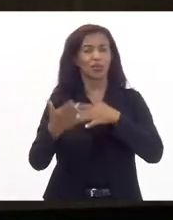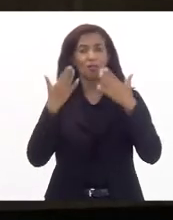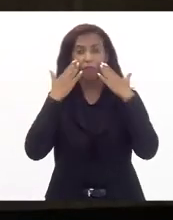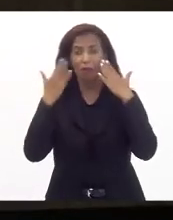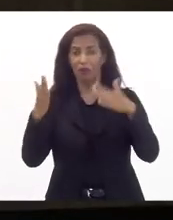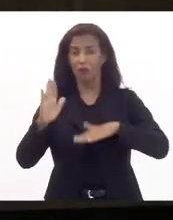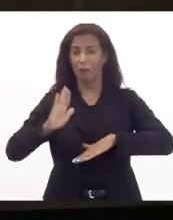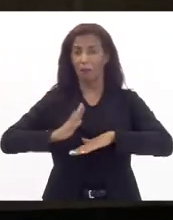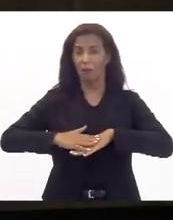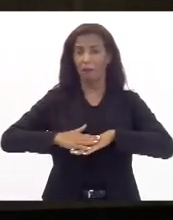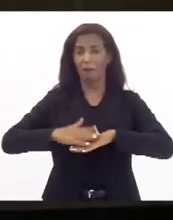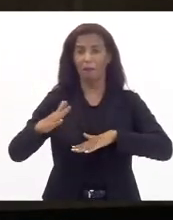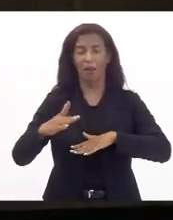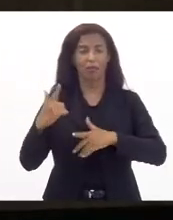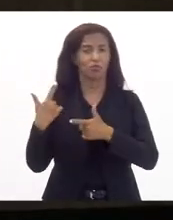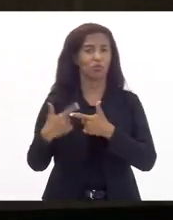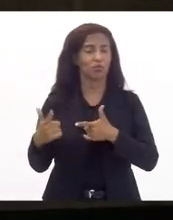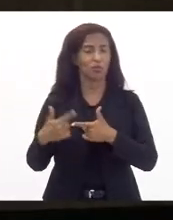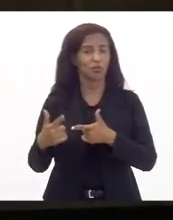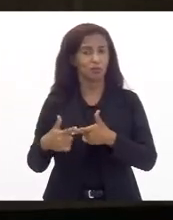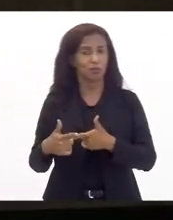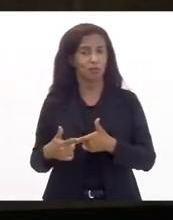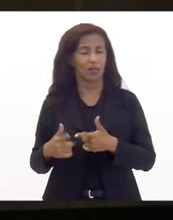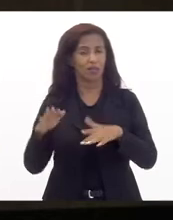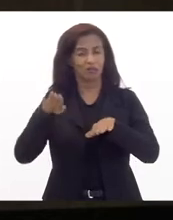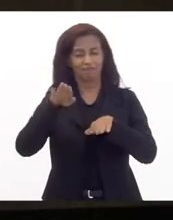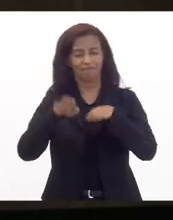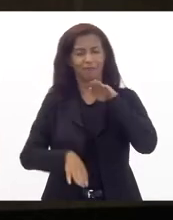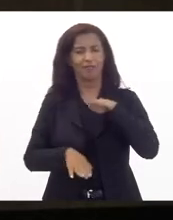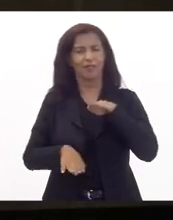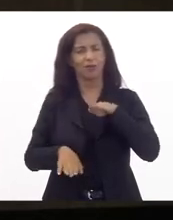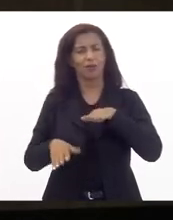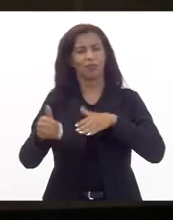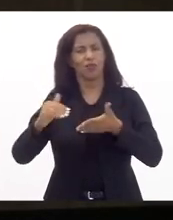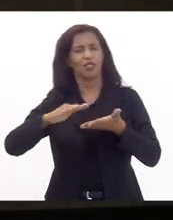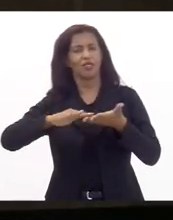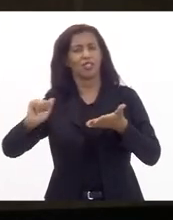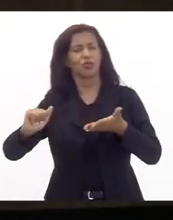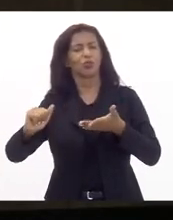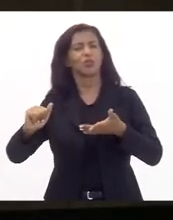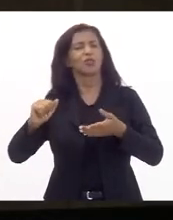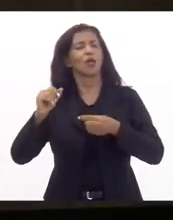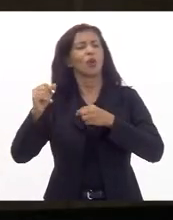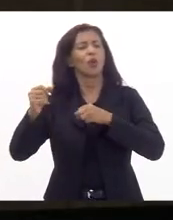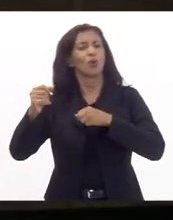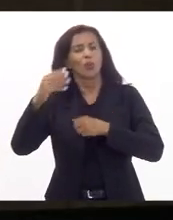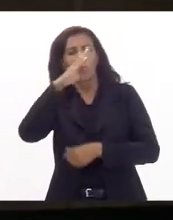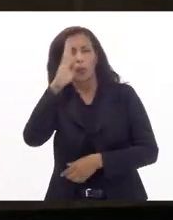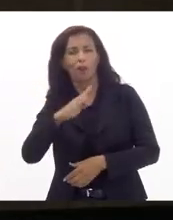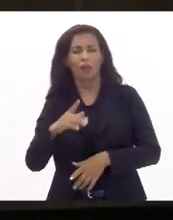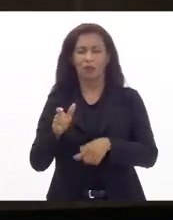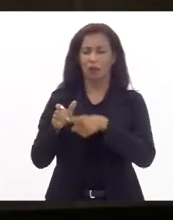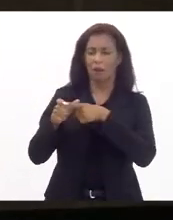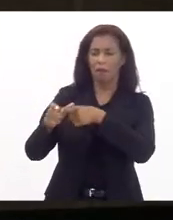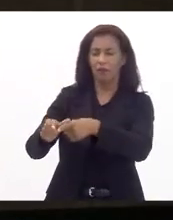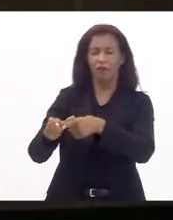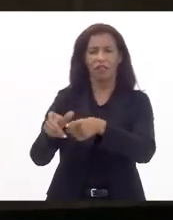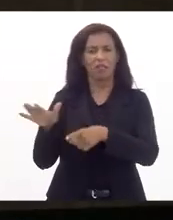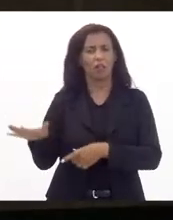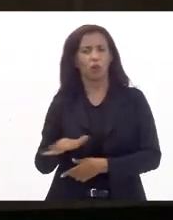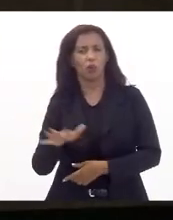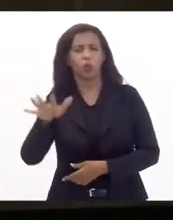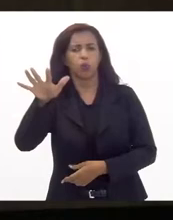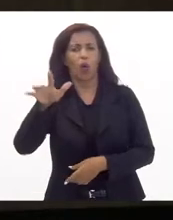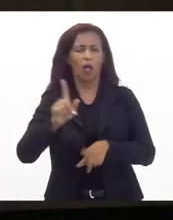mais mais drásticas da desigualdade e da exclusão do Brasil na periferia nas áreas populares